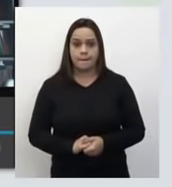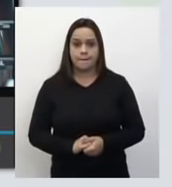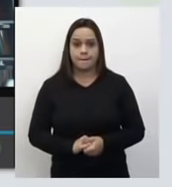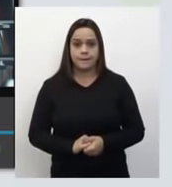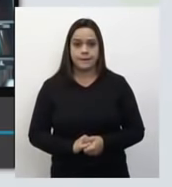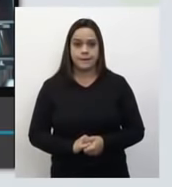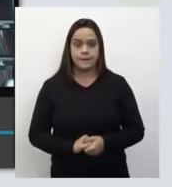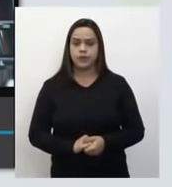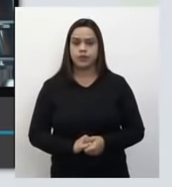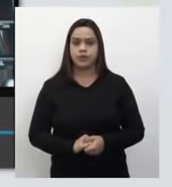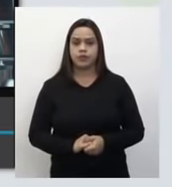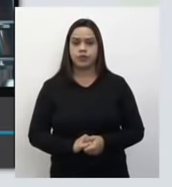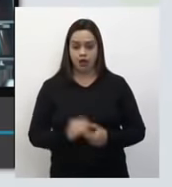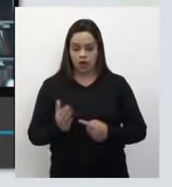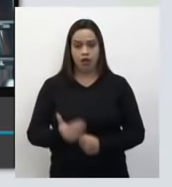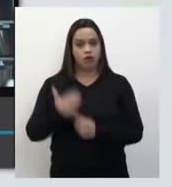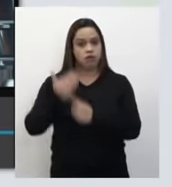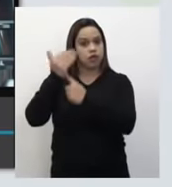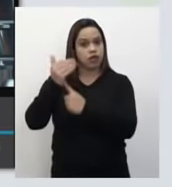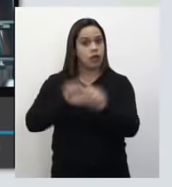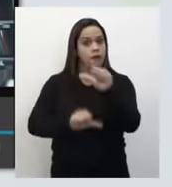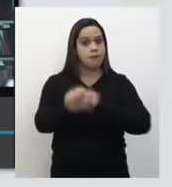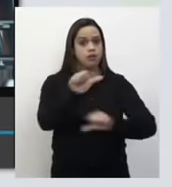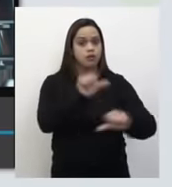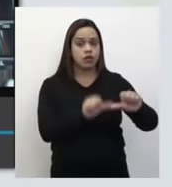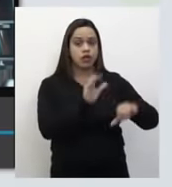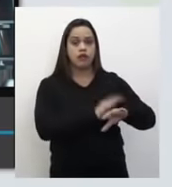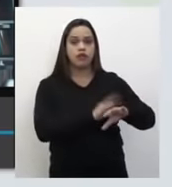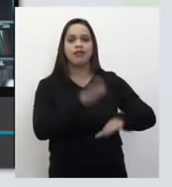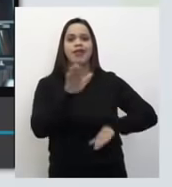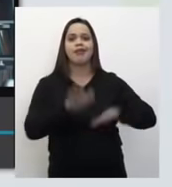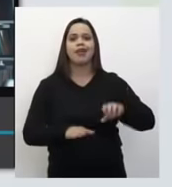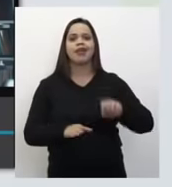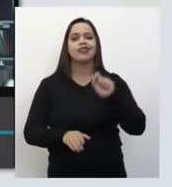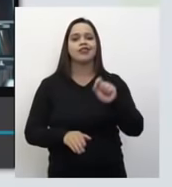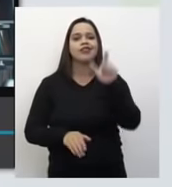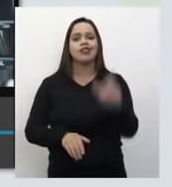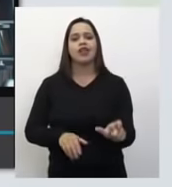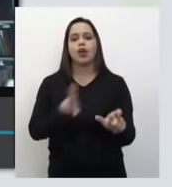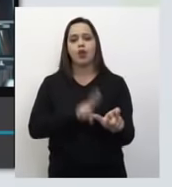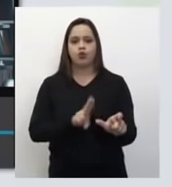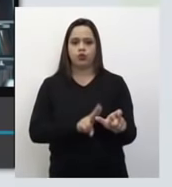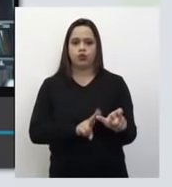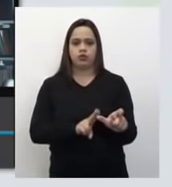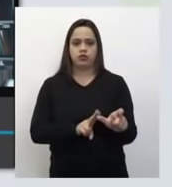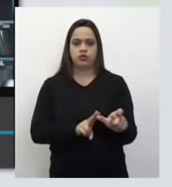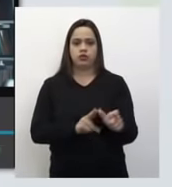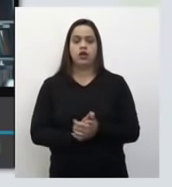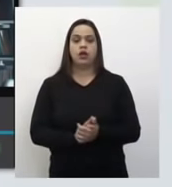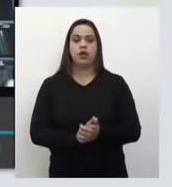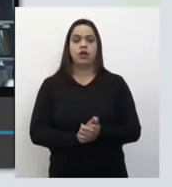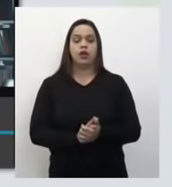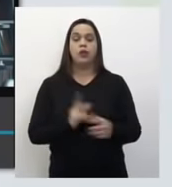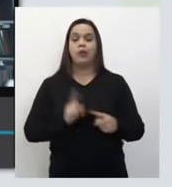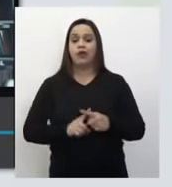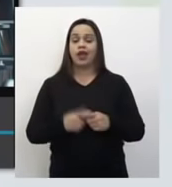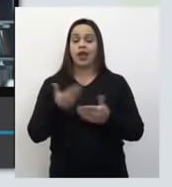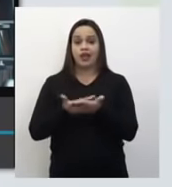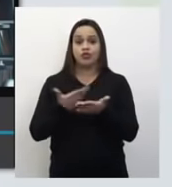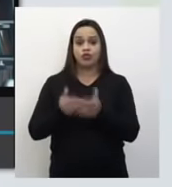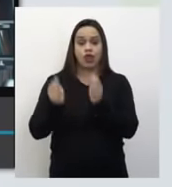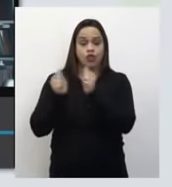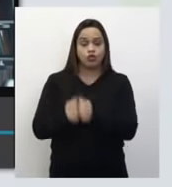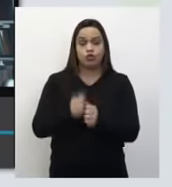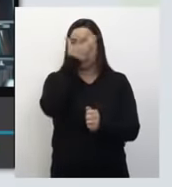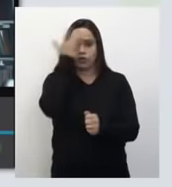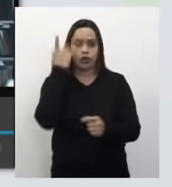as mudanças que essa tecnologia vai trazer depende de quem usa. A gente precisa estudar isso junto com as pessoas que estão usando. Quer dizer, eu